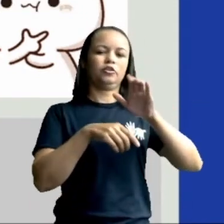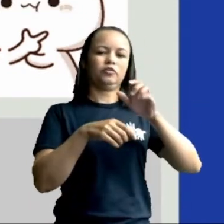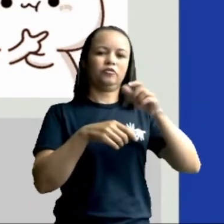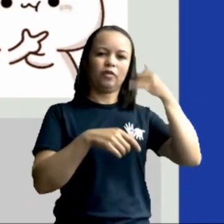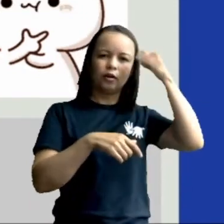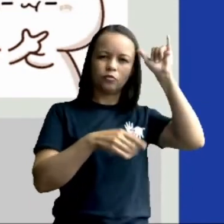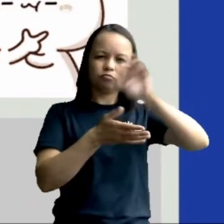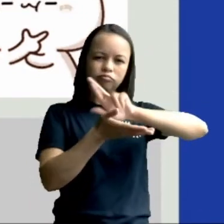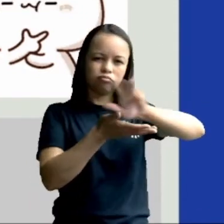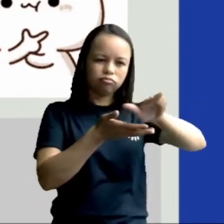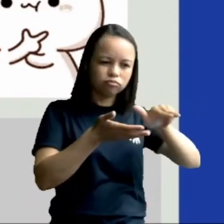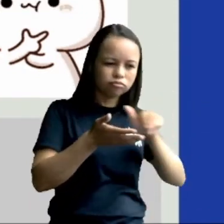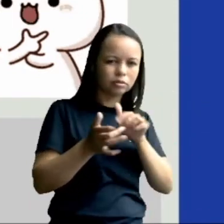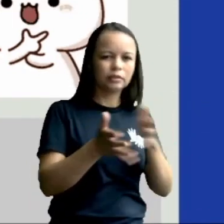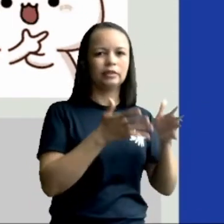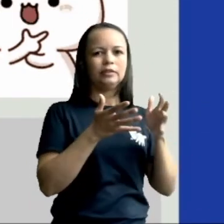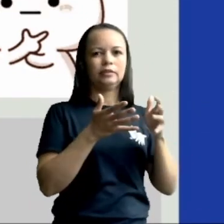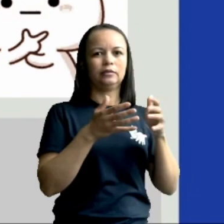E para piorar,